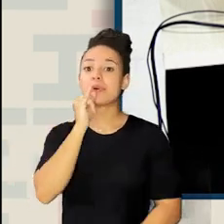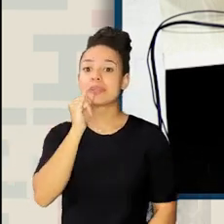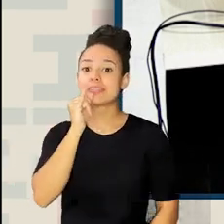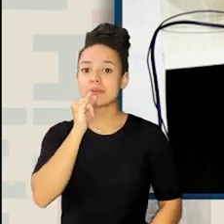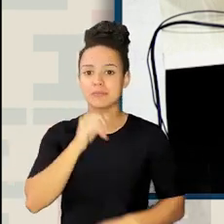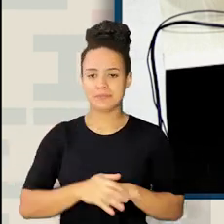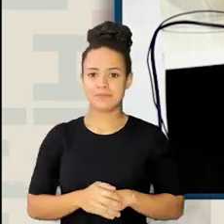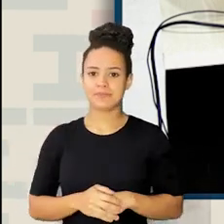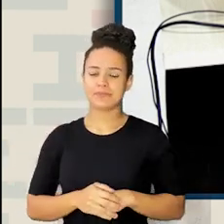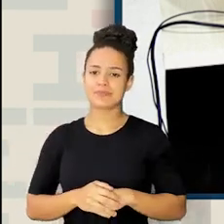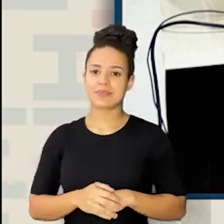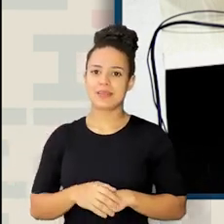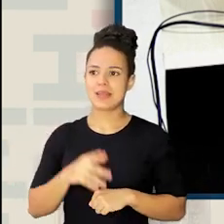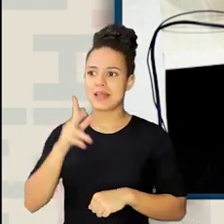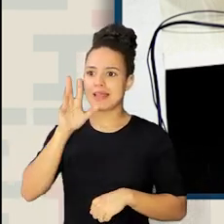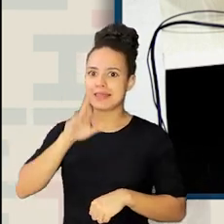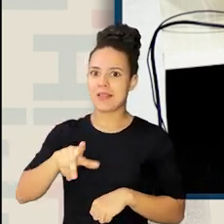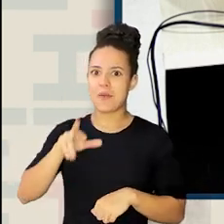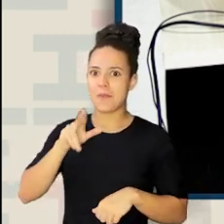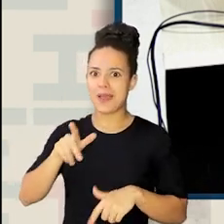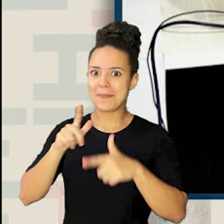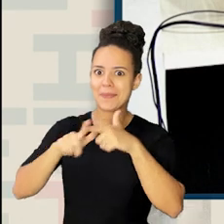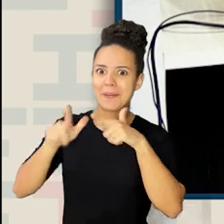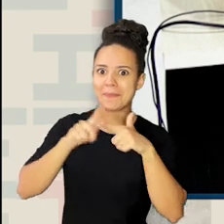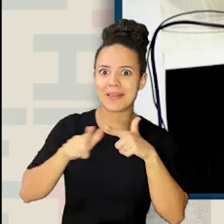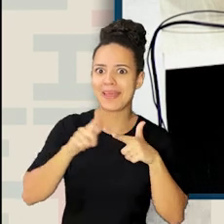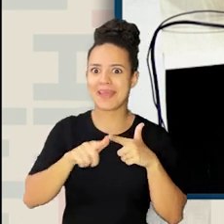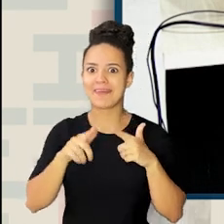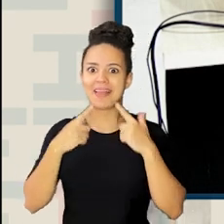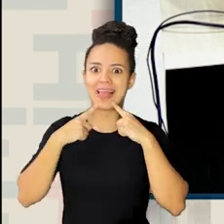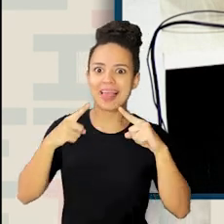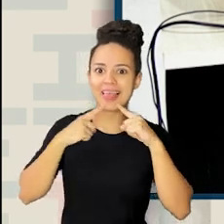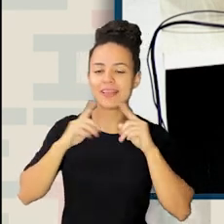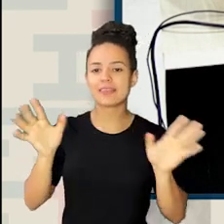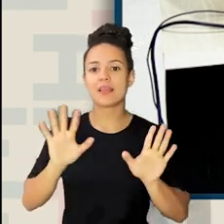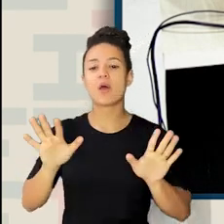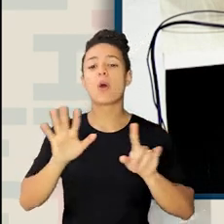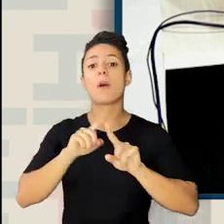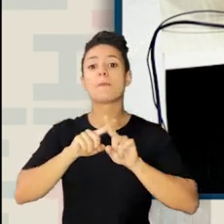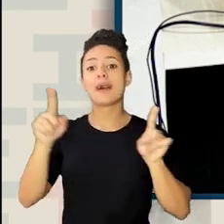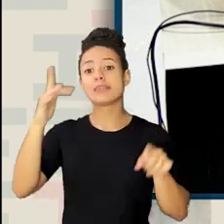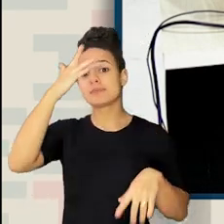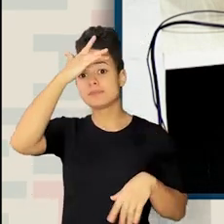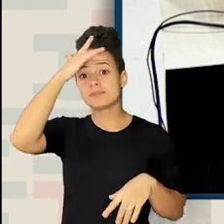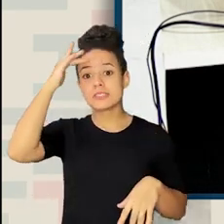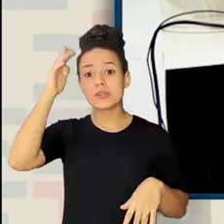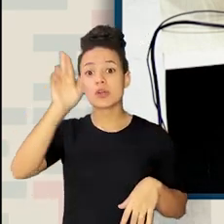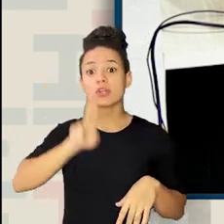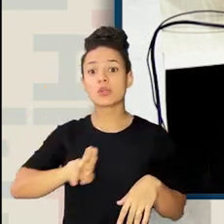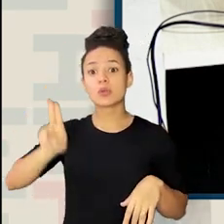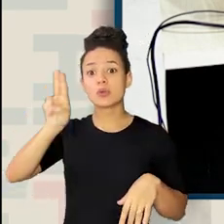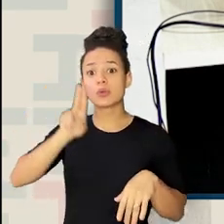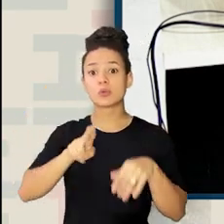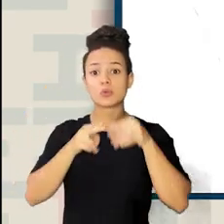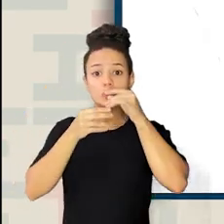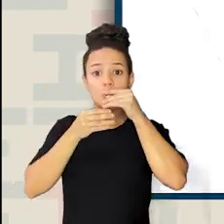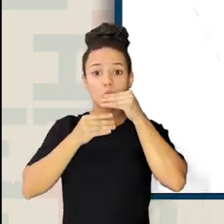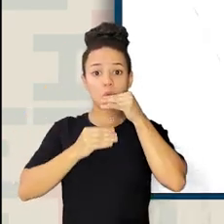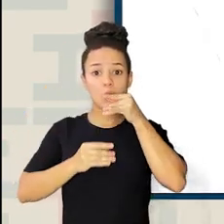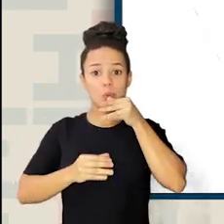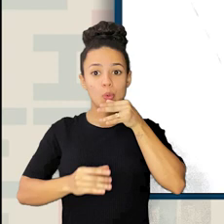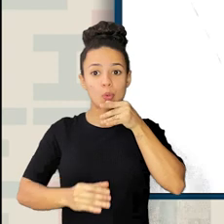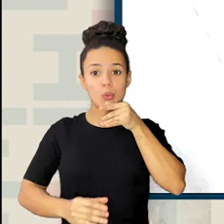né? Sem querer aí gerar uma polêmica, mas é muito comum os clarinetistas fazerem assim, ó,